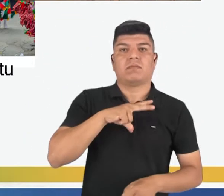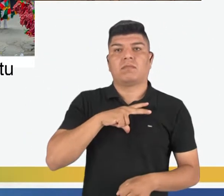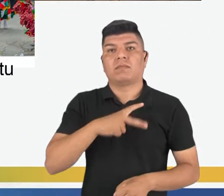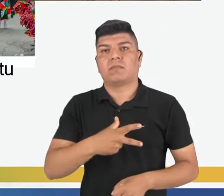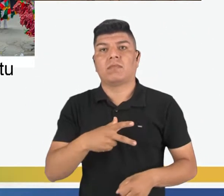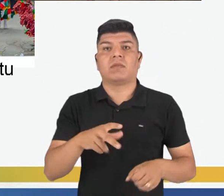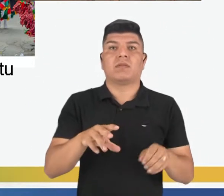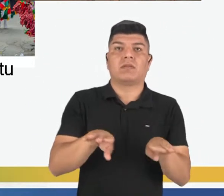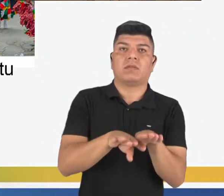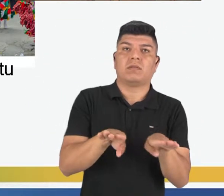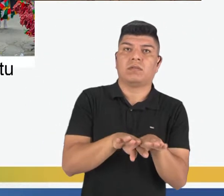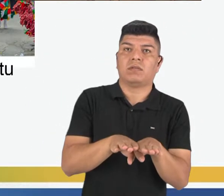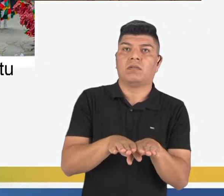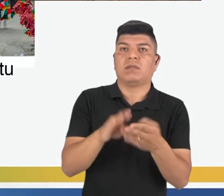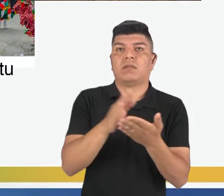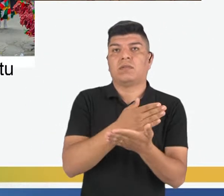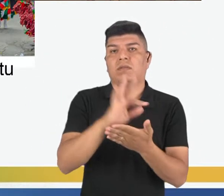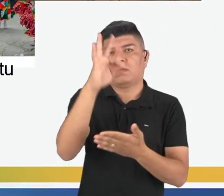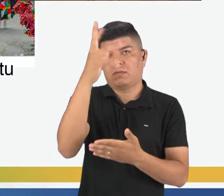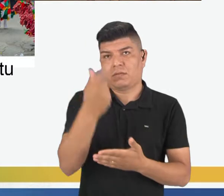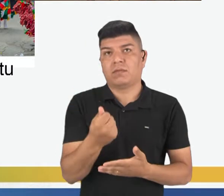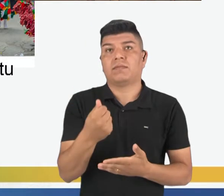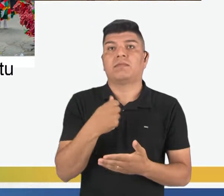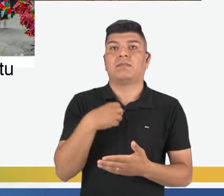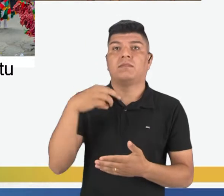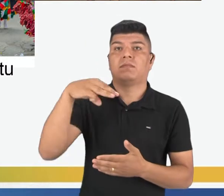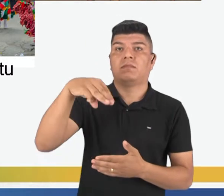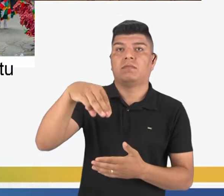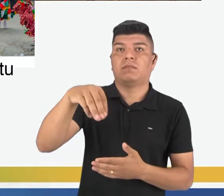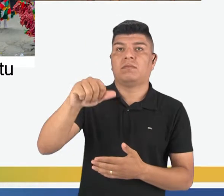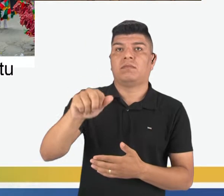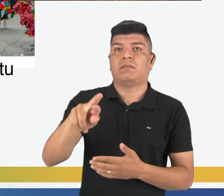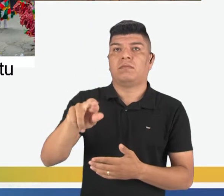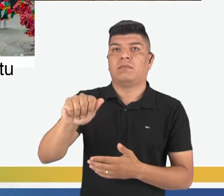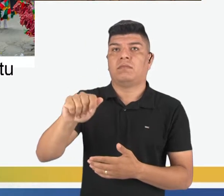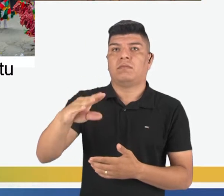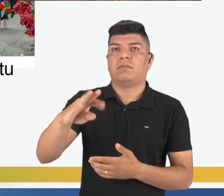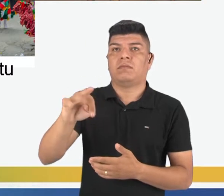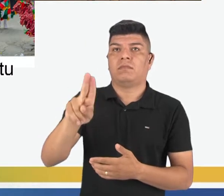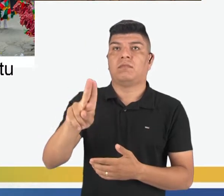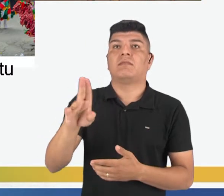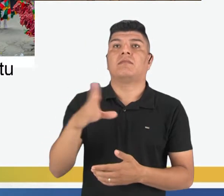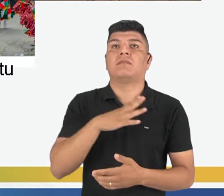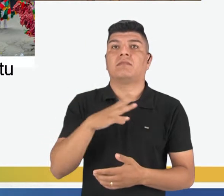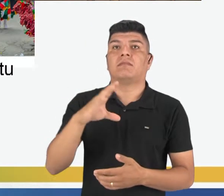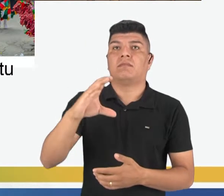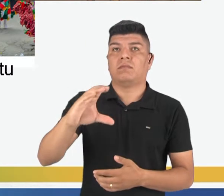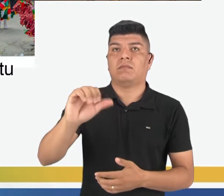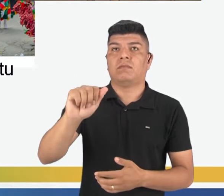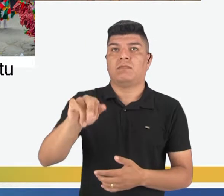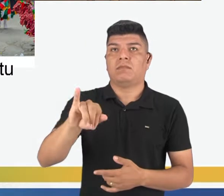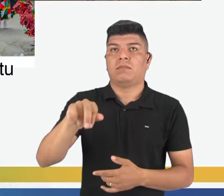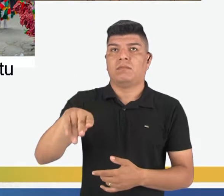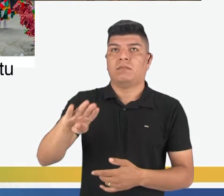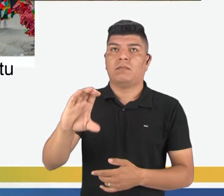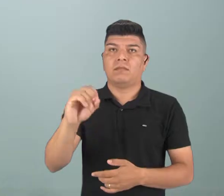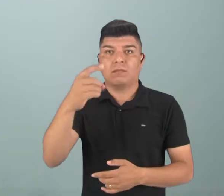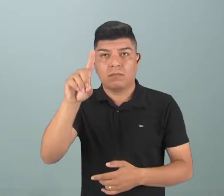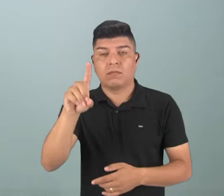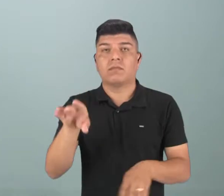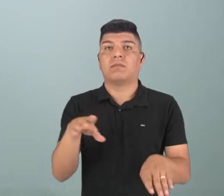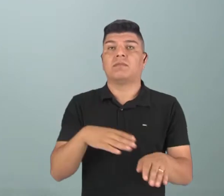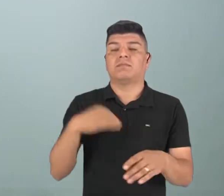tem no frevo também alguma coisa africana, o maracatu, o carimbó. Então todas essas danças são